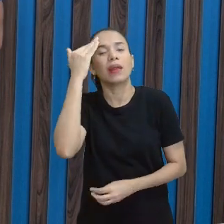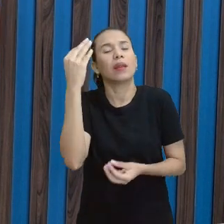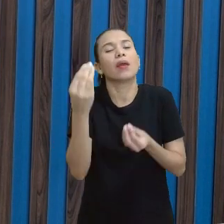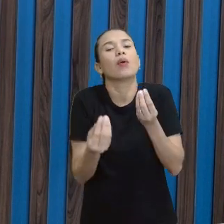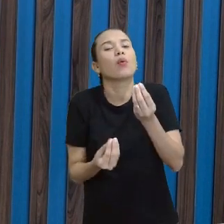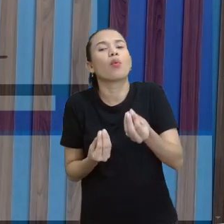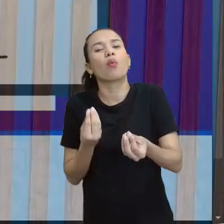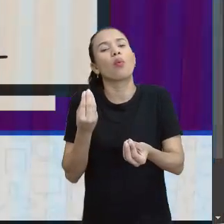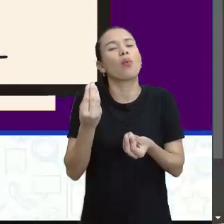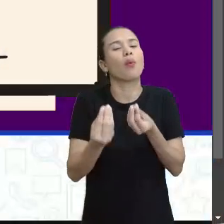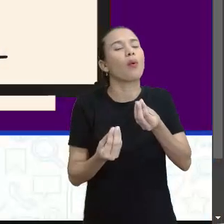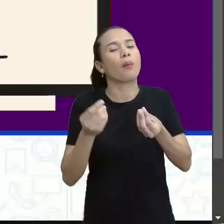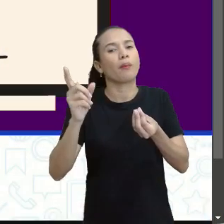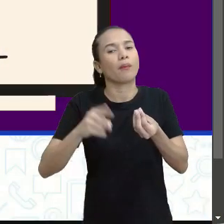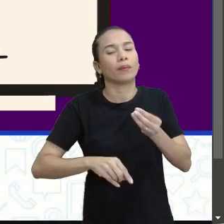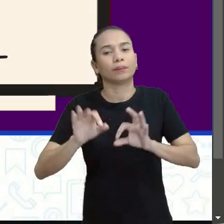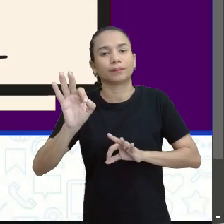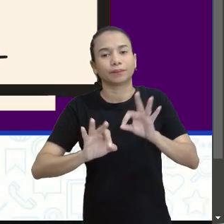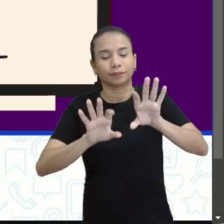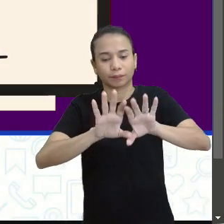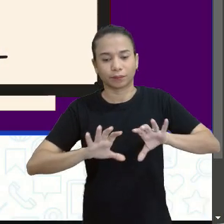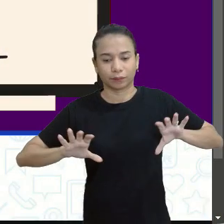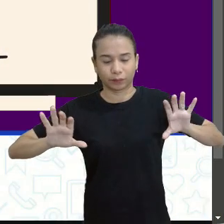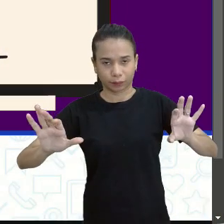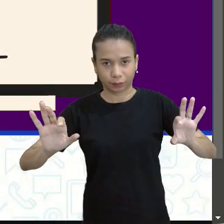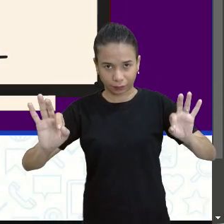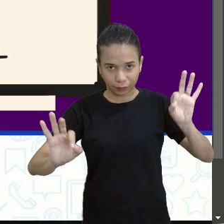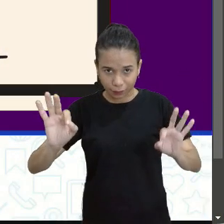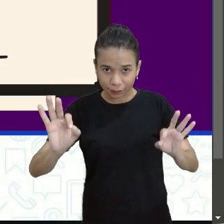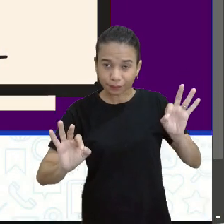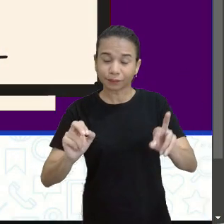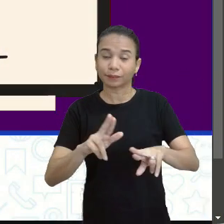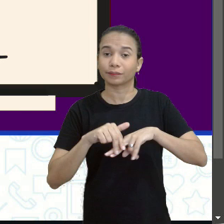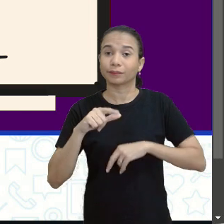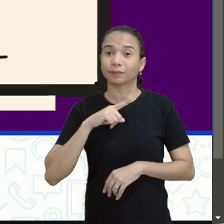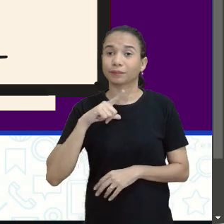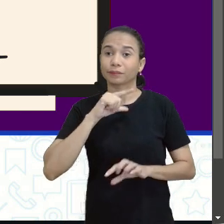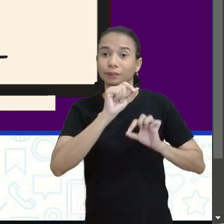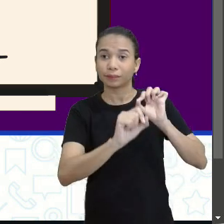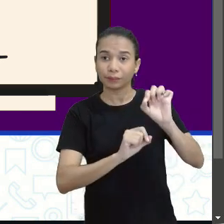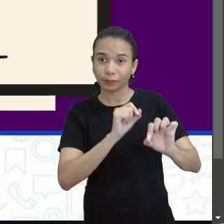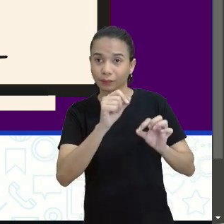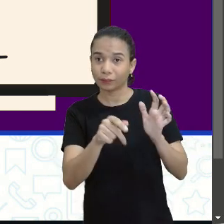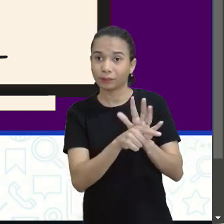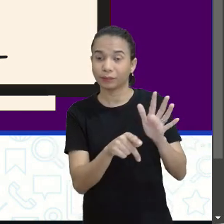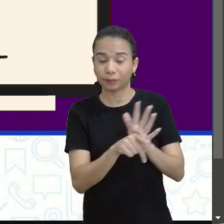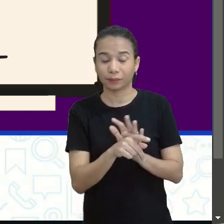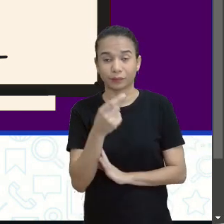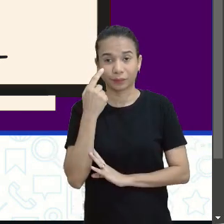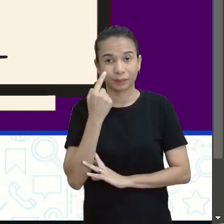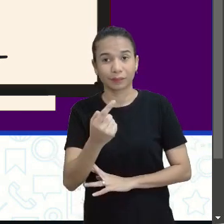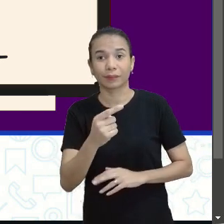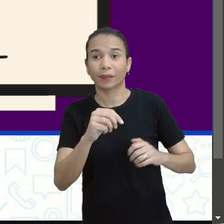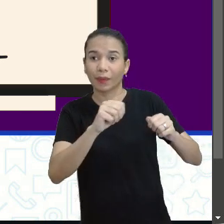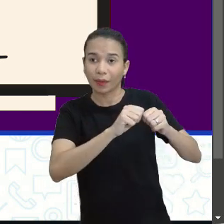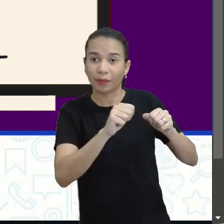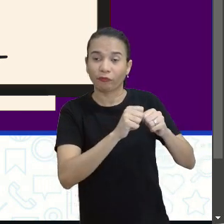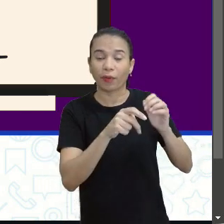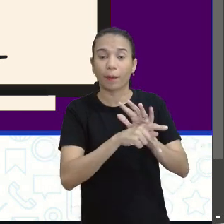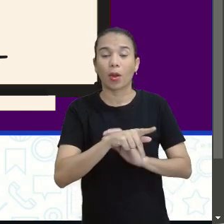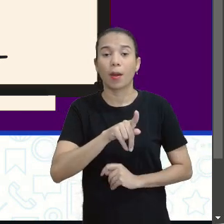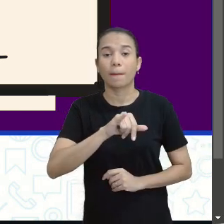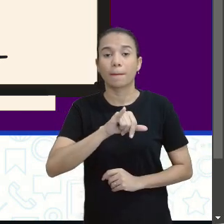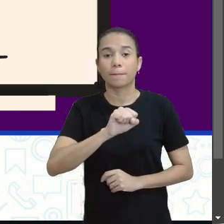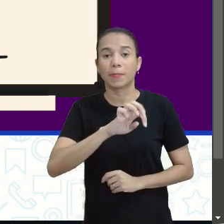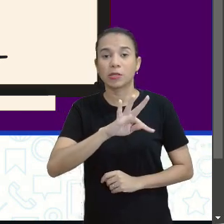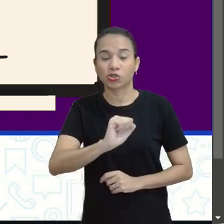pouquinho como é que são divididas essas provas. Então, nós temos aí, ó, as provas que são realizadas em